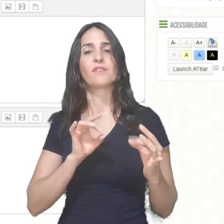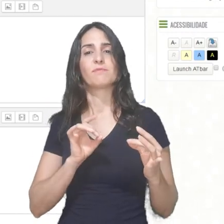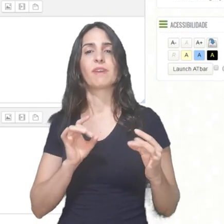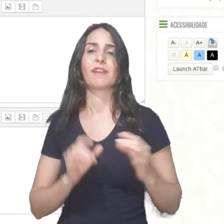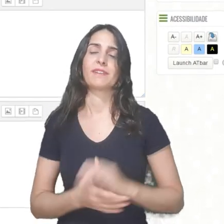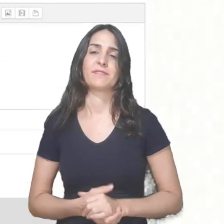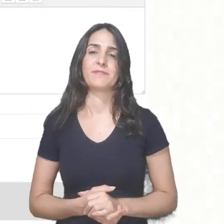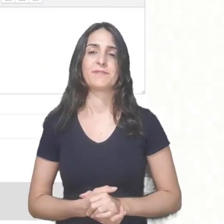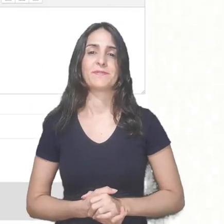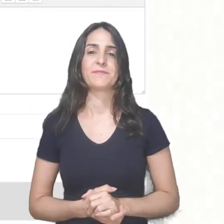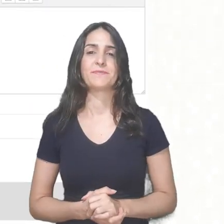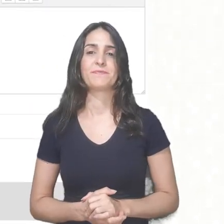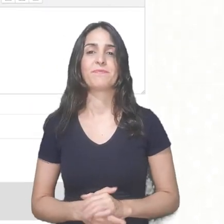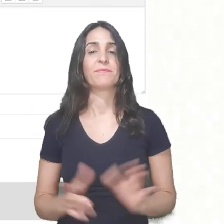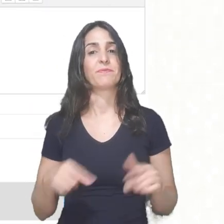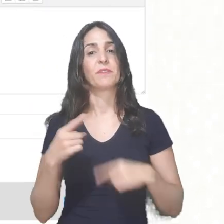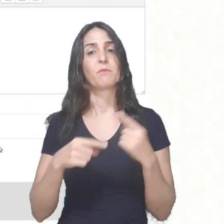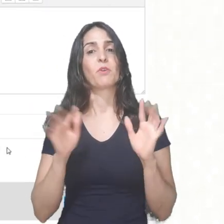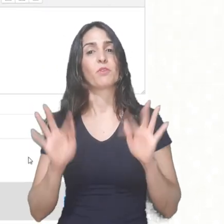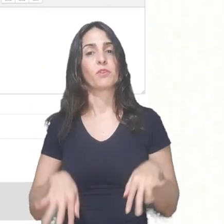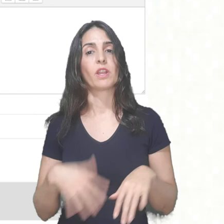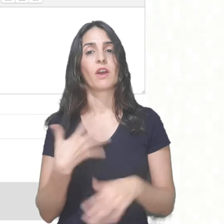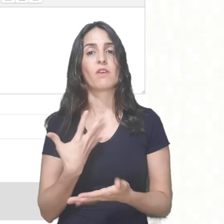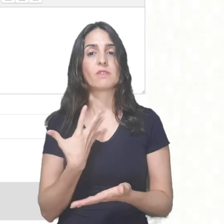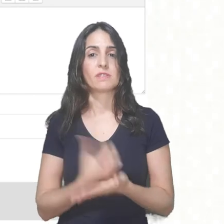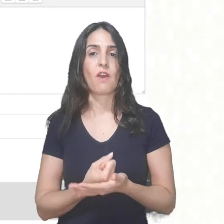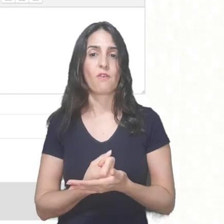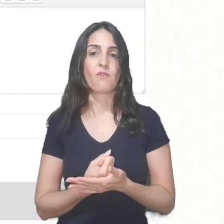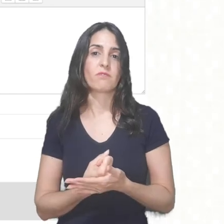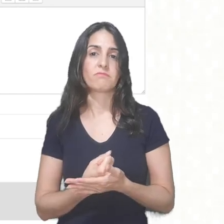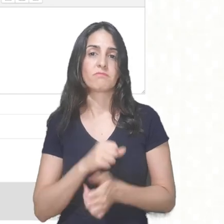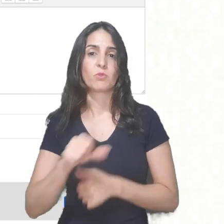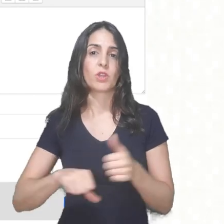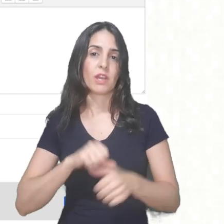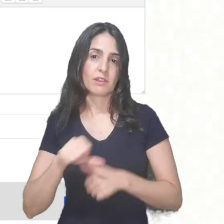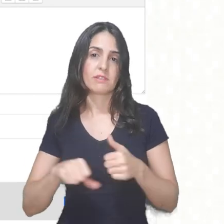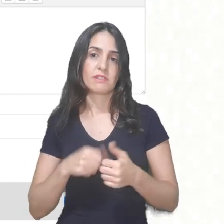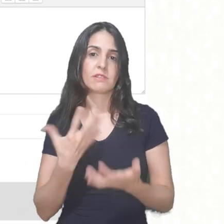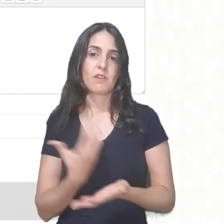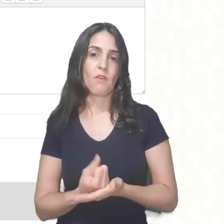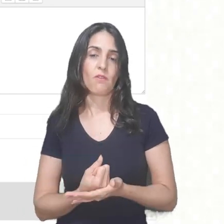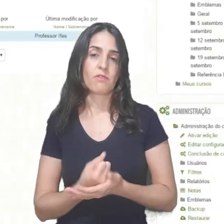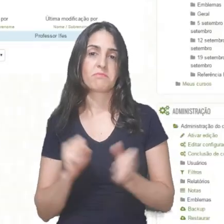feedback. Ao final, basta clicar em salvar